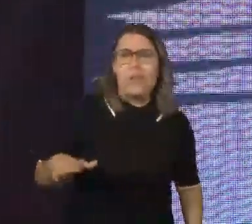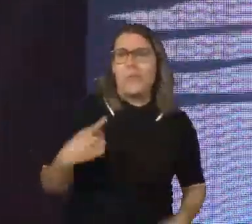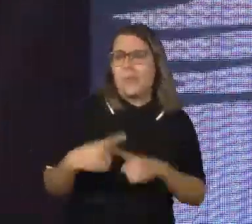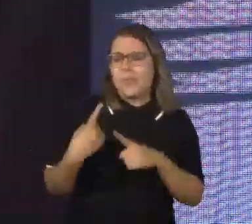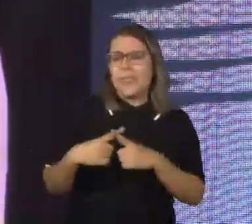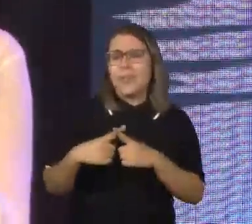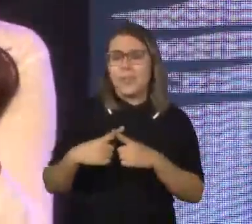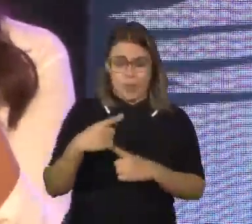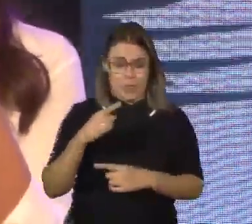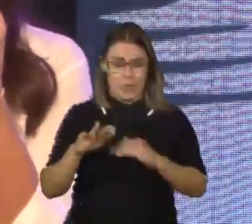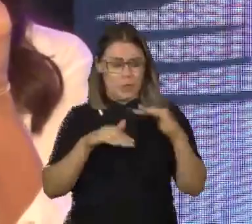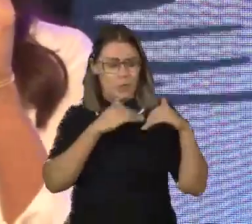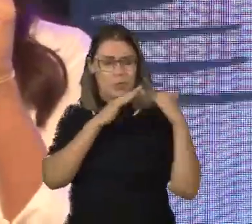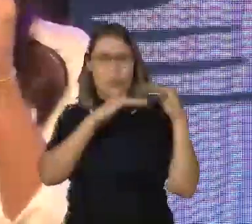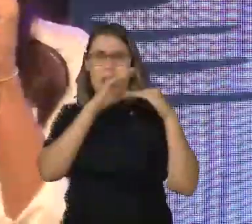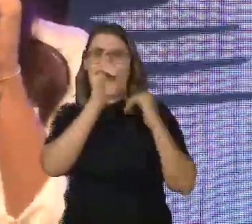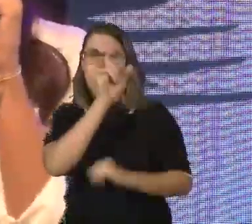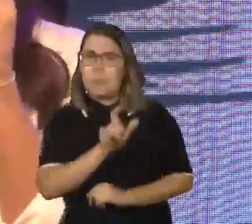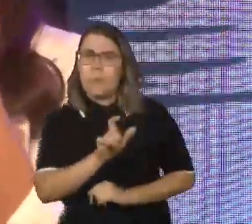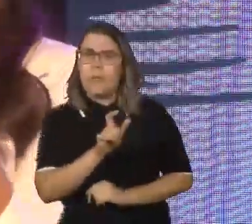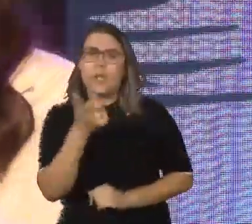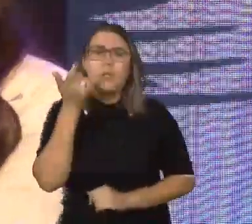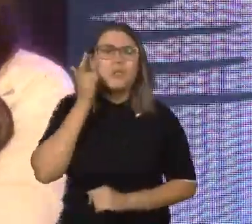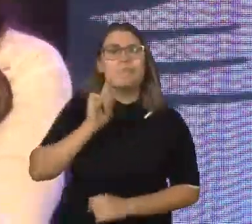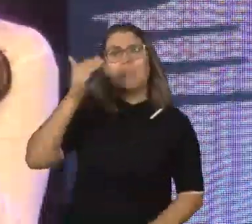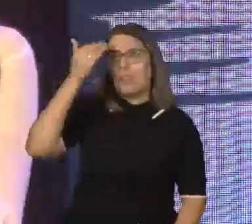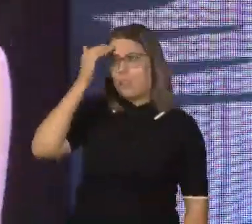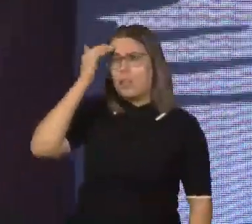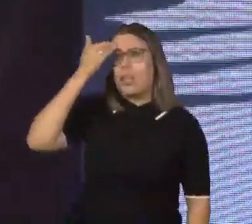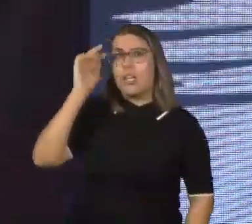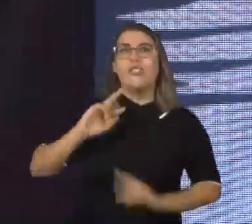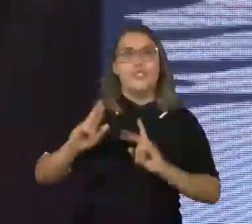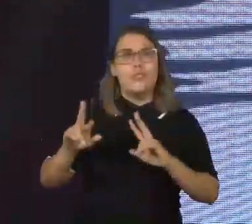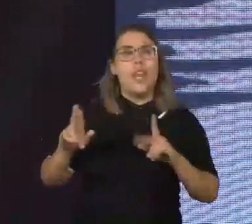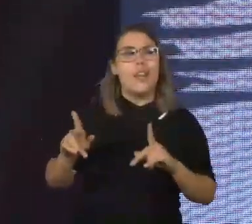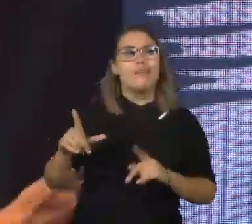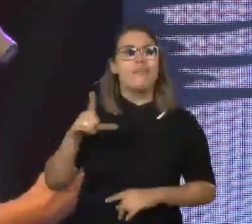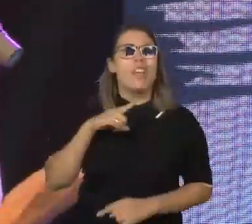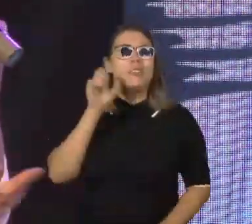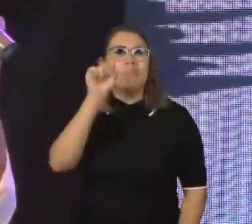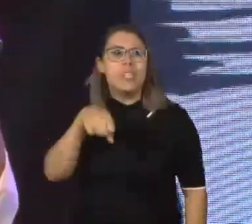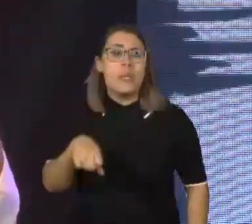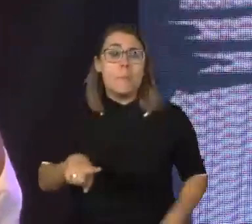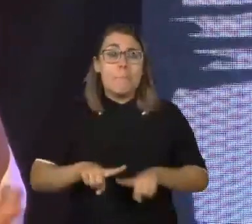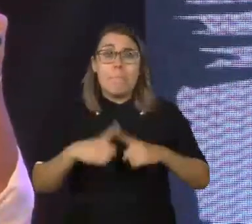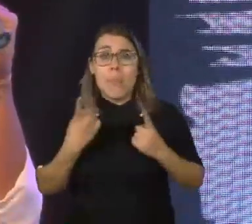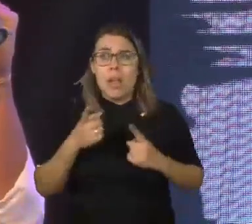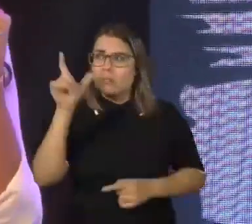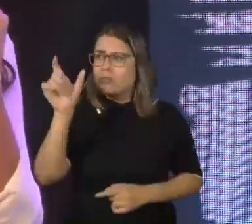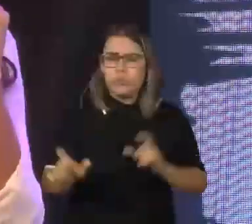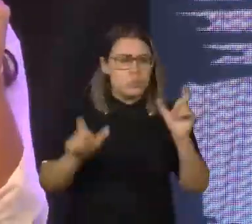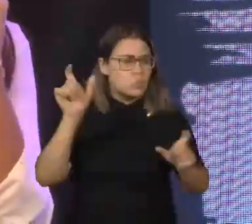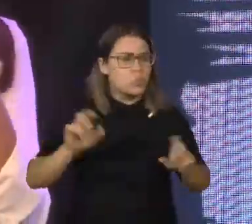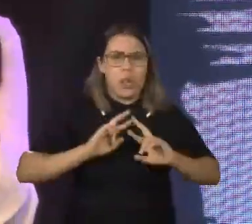se desenvolvendo como sujeito, é que a gente começa a entender que essas diferenças existem. Mas se elas estiverem lá, no meio